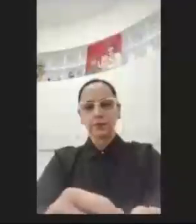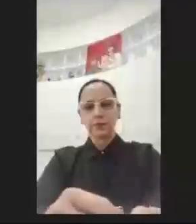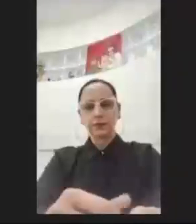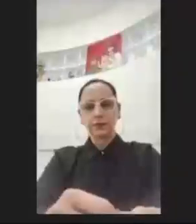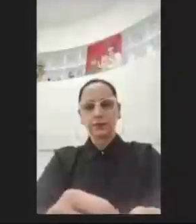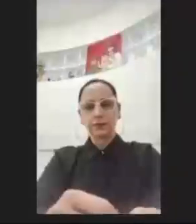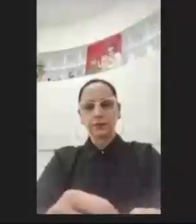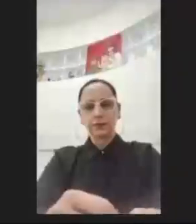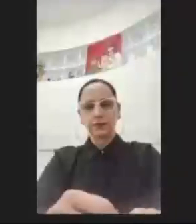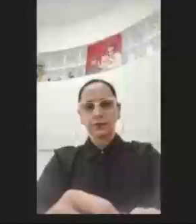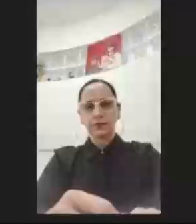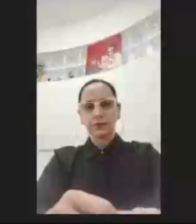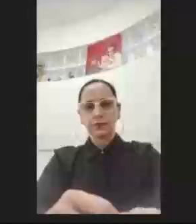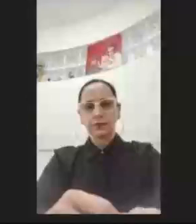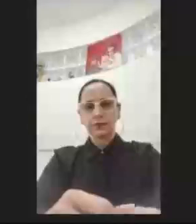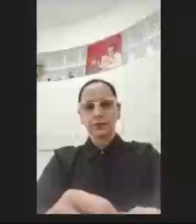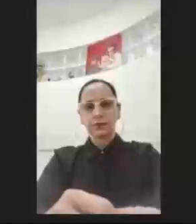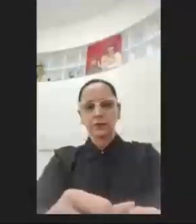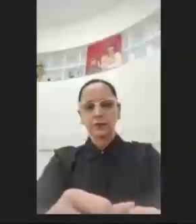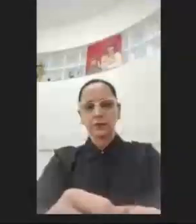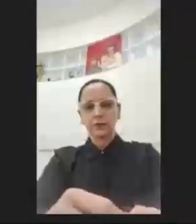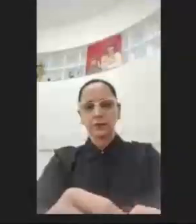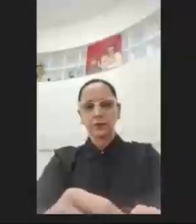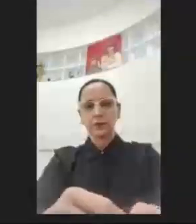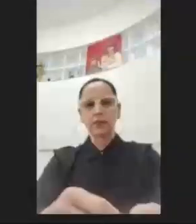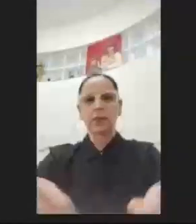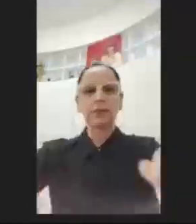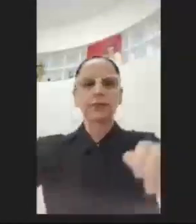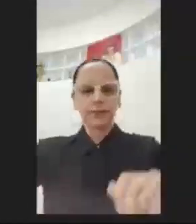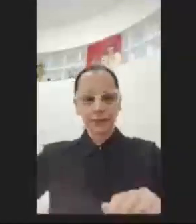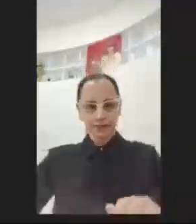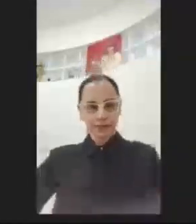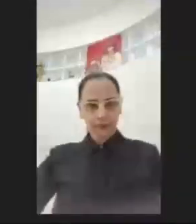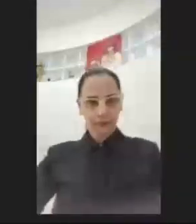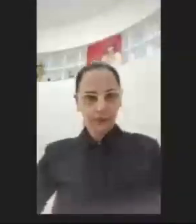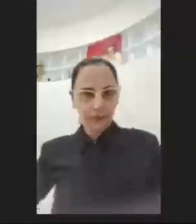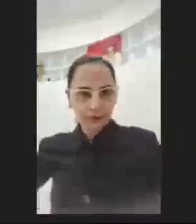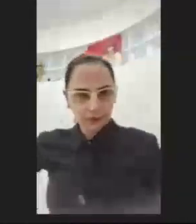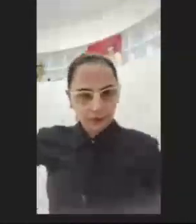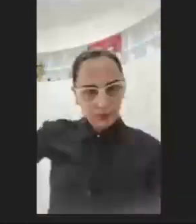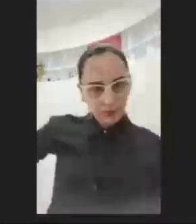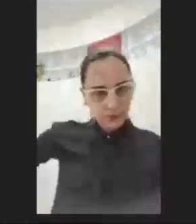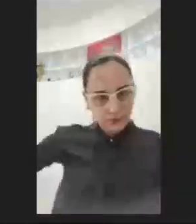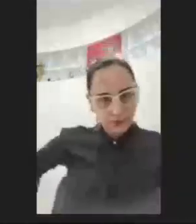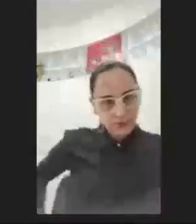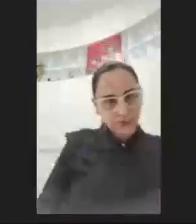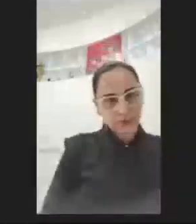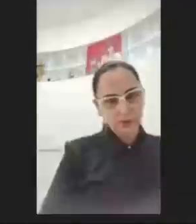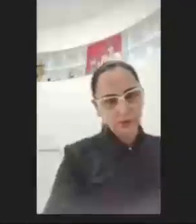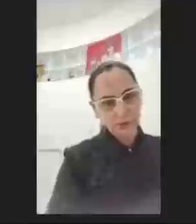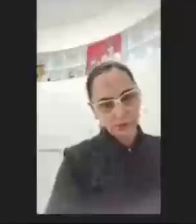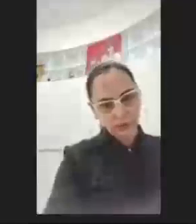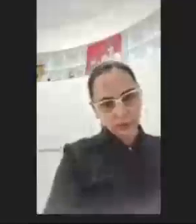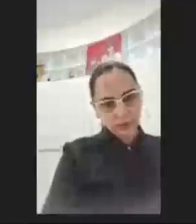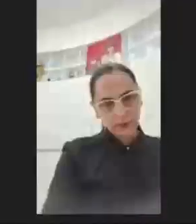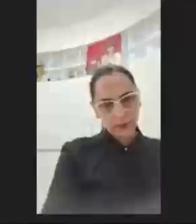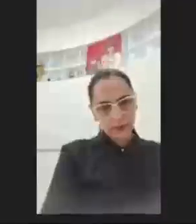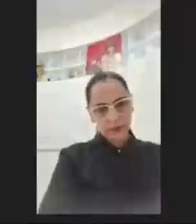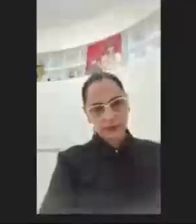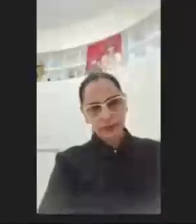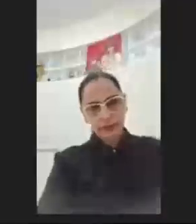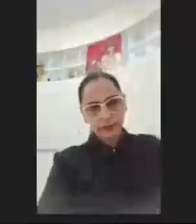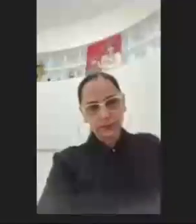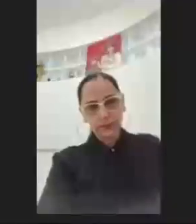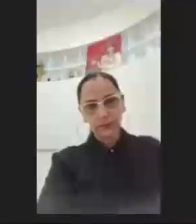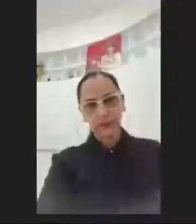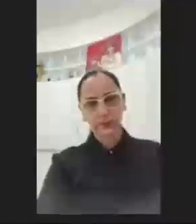seja independente do tempo de amamentação, seja as mulheres com amamentação de 1 ano e meio, 3 meses, 6 meses, dependente do tempo. Às vezes elas